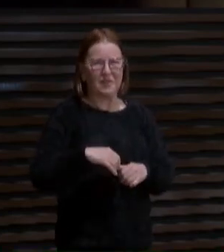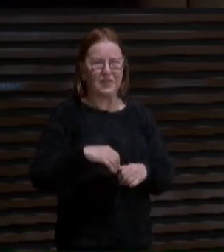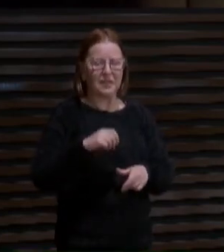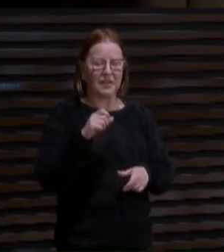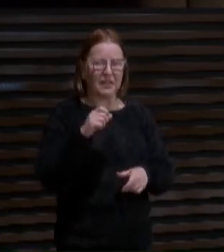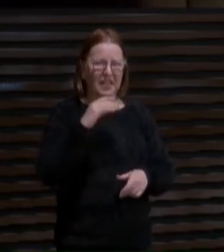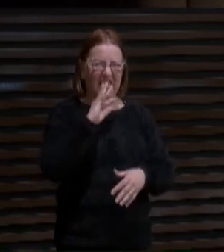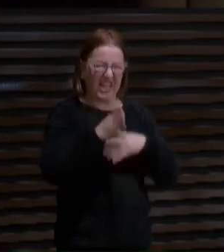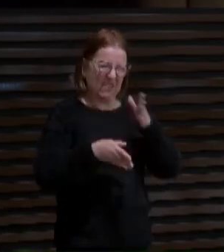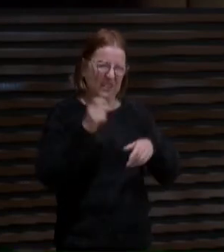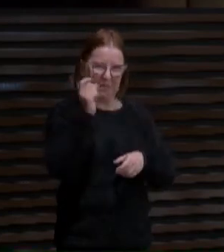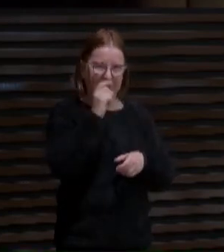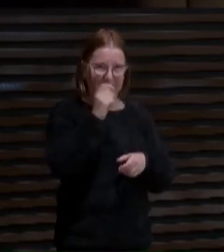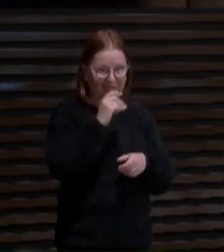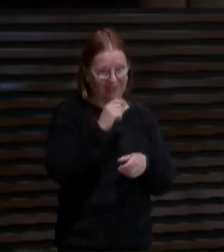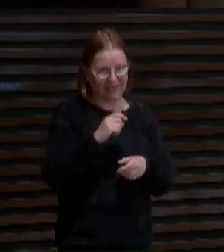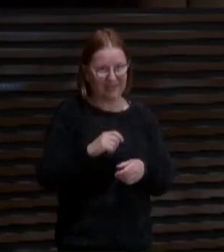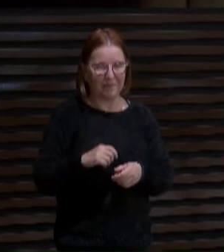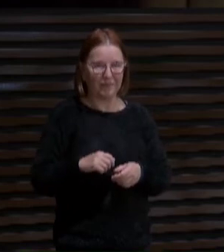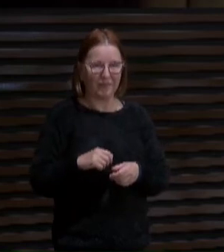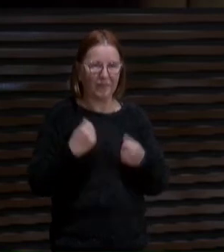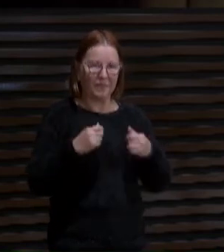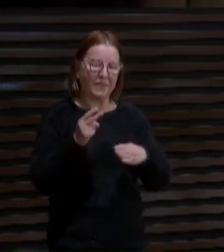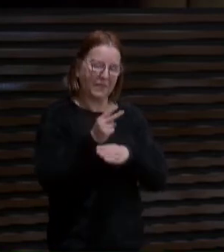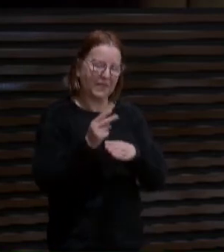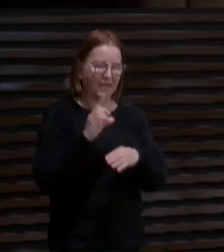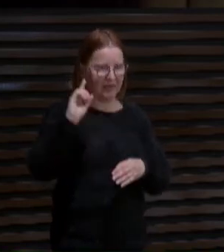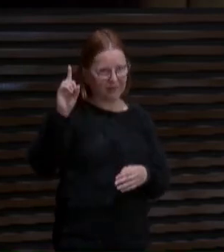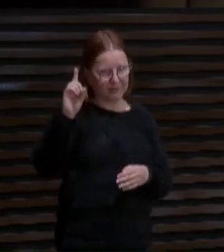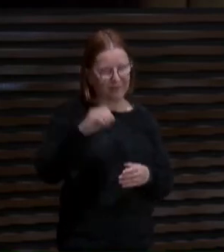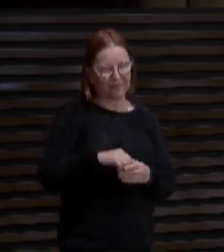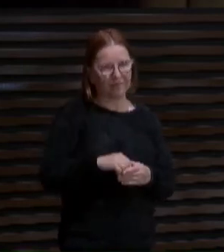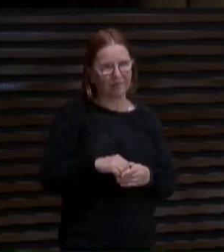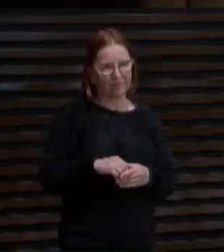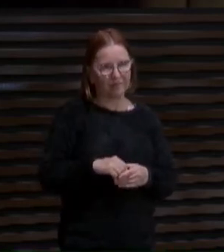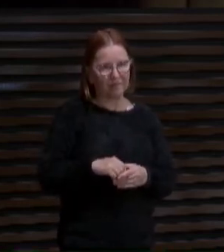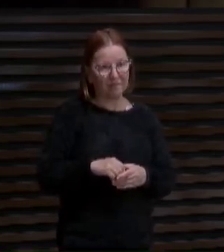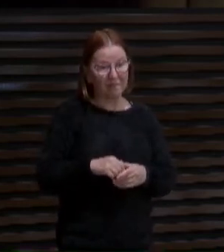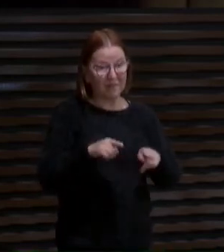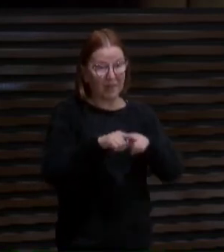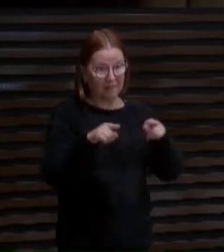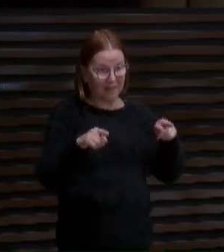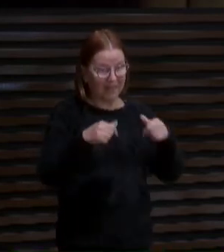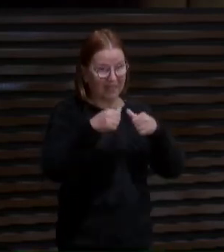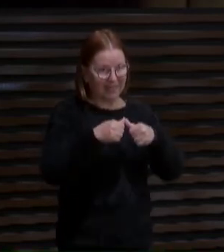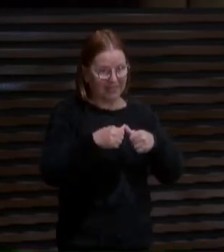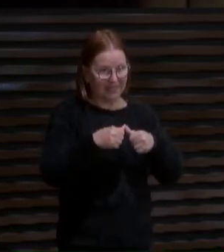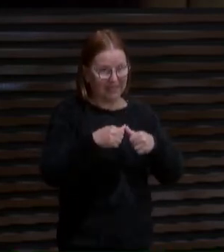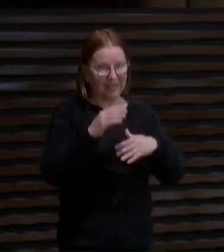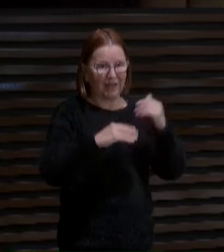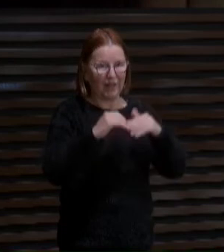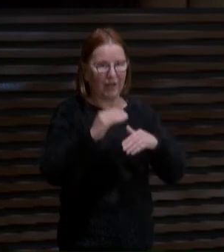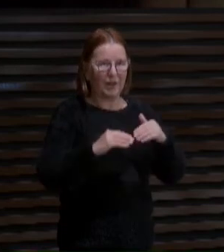ele é a própria verdade e ama Justiça essa tarefa porém importância é o Senhor e somente o Senhor